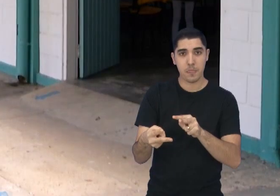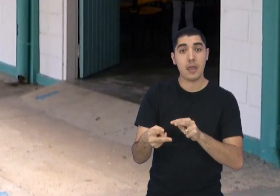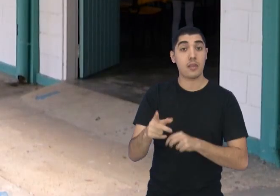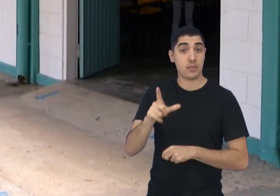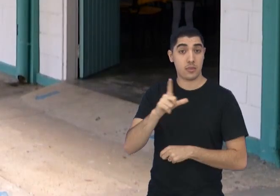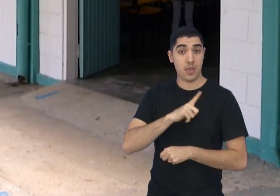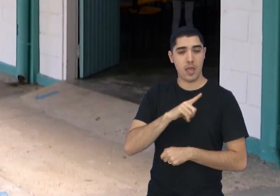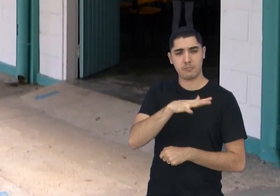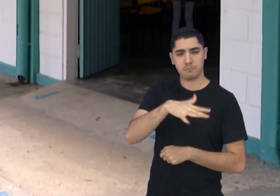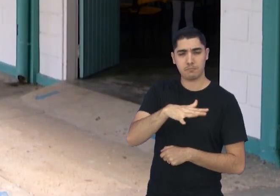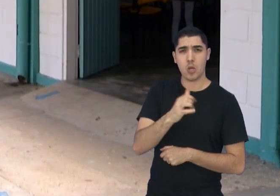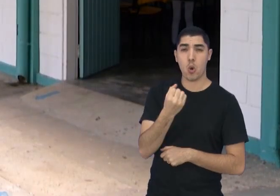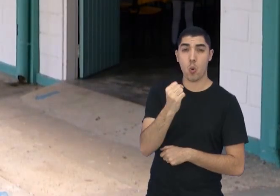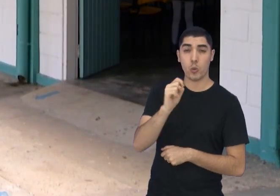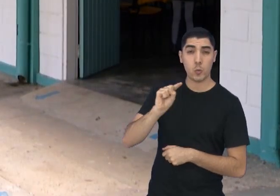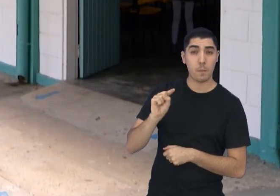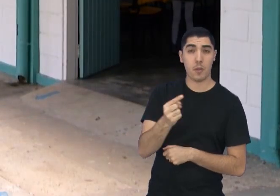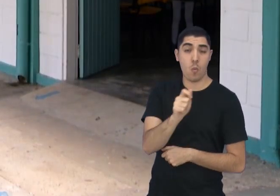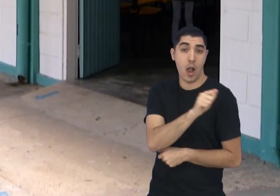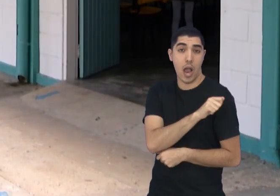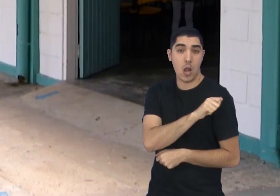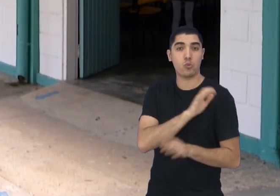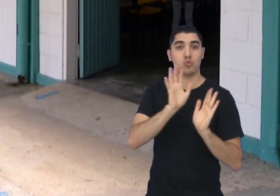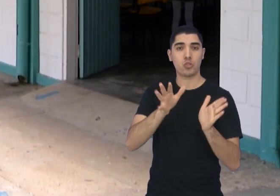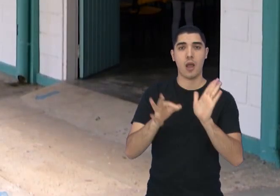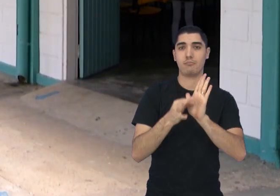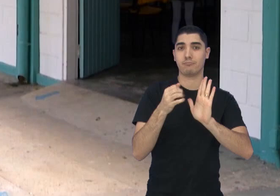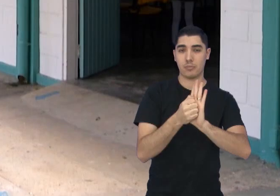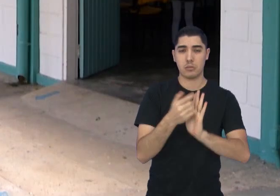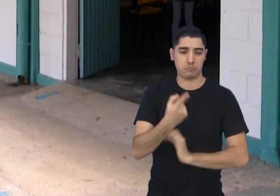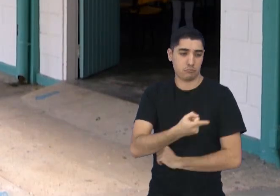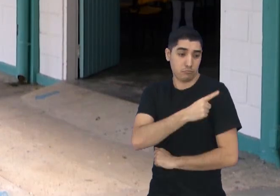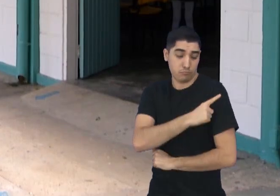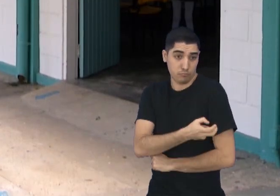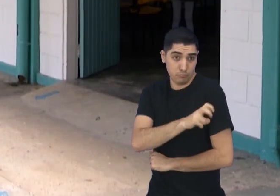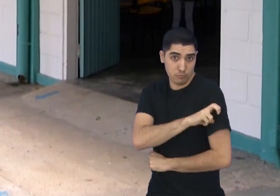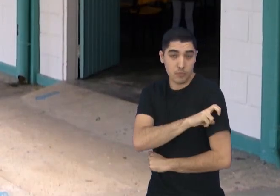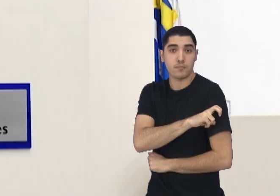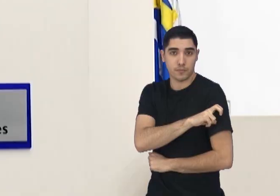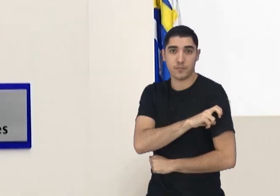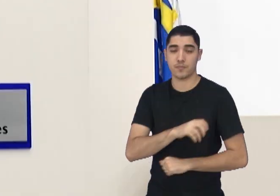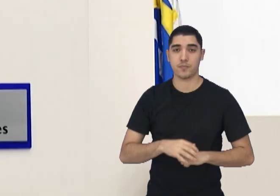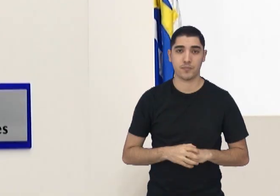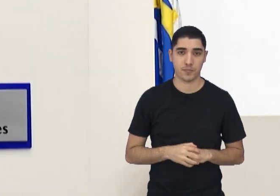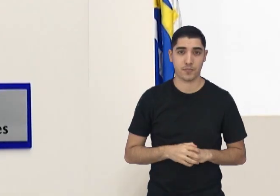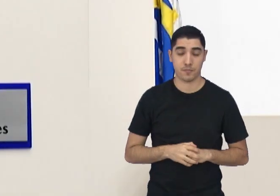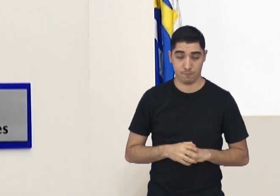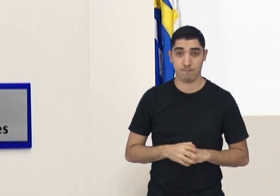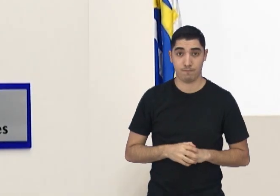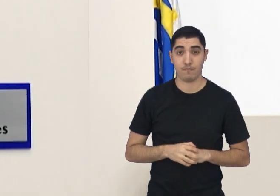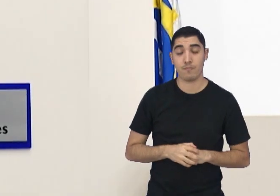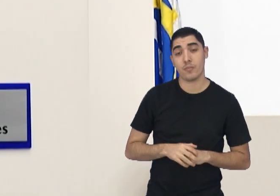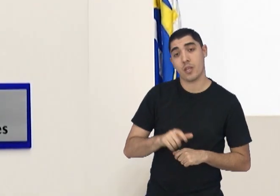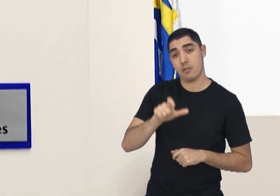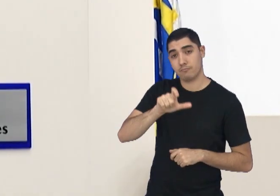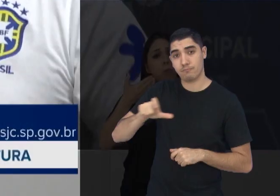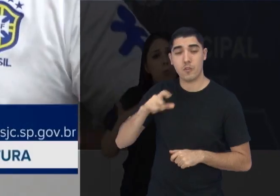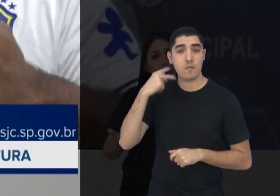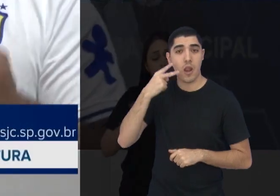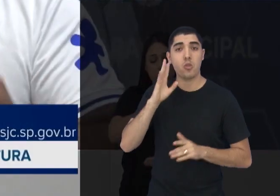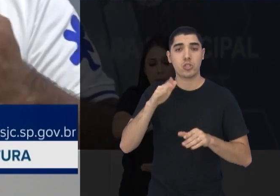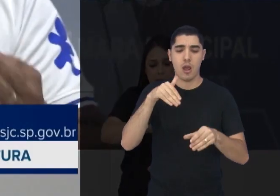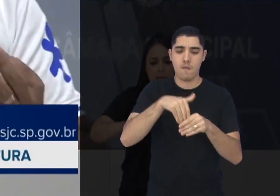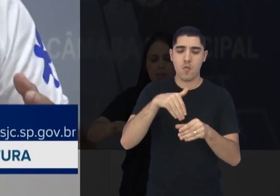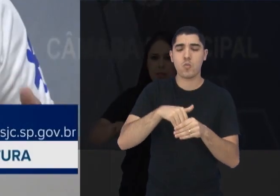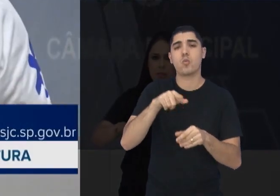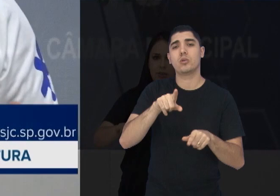tem cerca de 8 mil alunos matriculados nos anos iniciais do ensino fundamental. Os parlamentares aprovaram ainda um